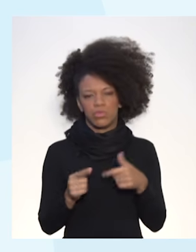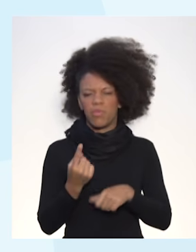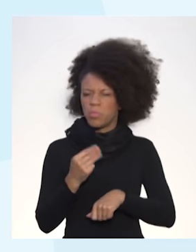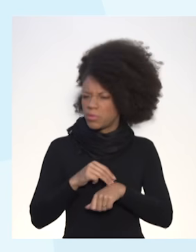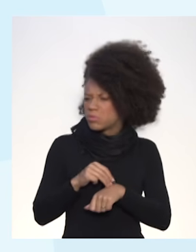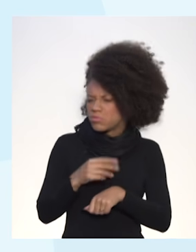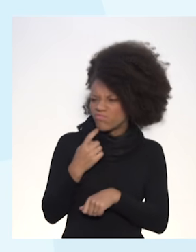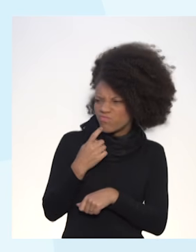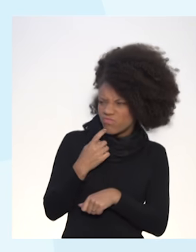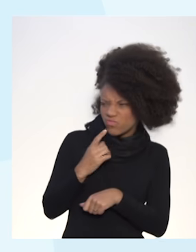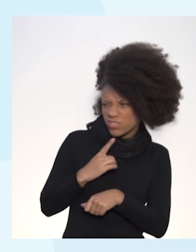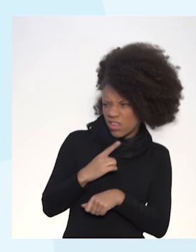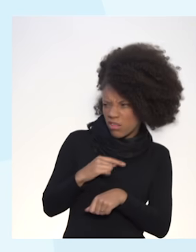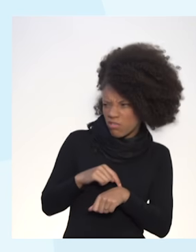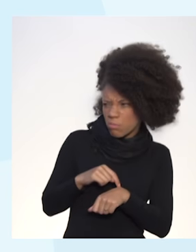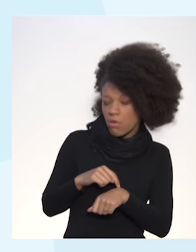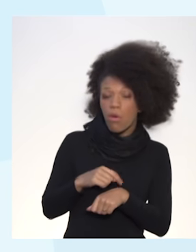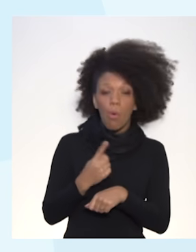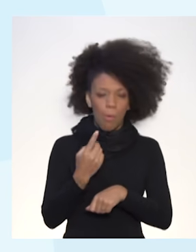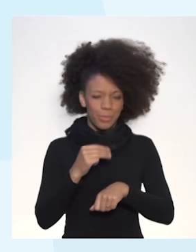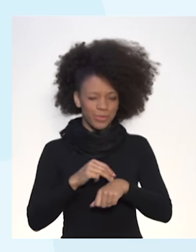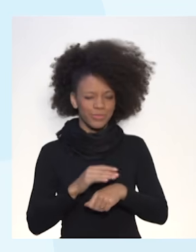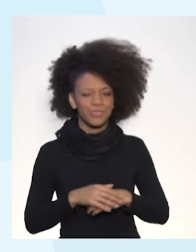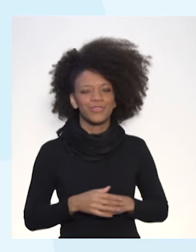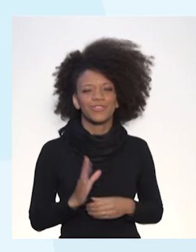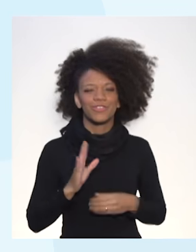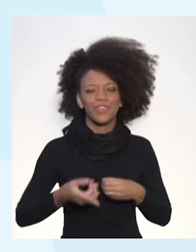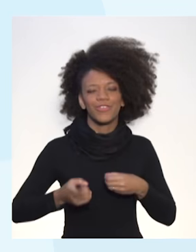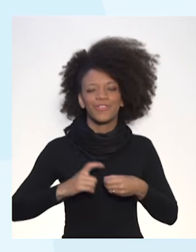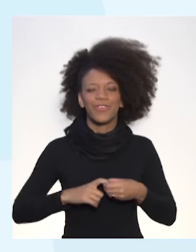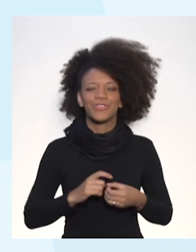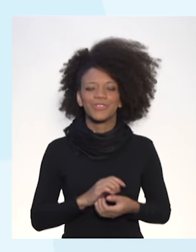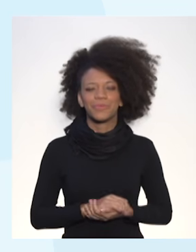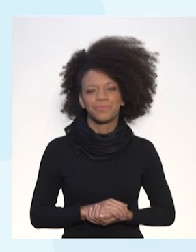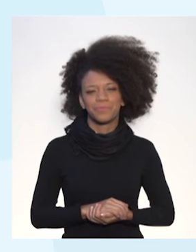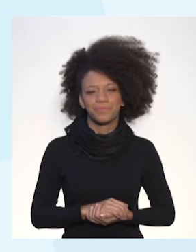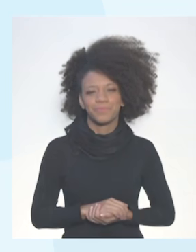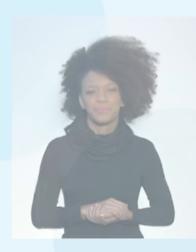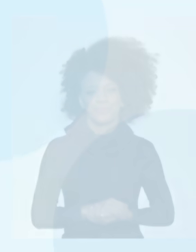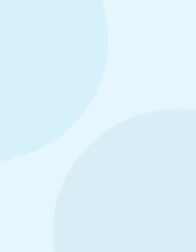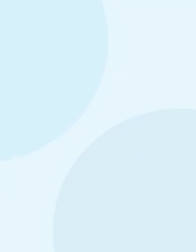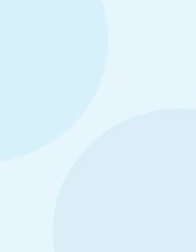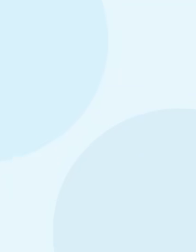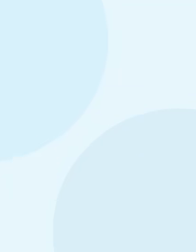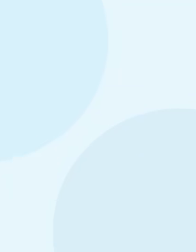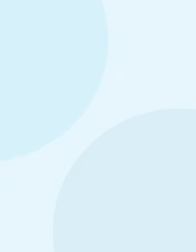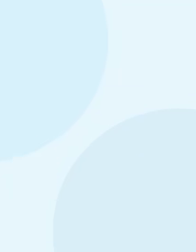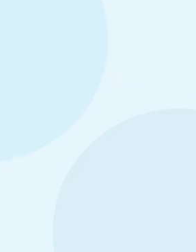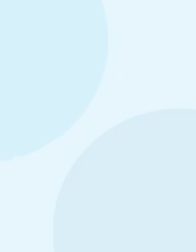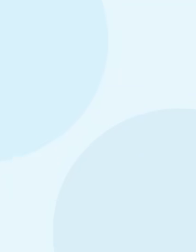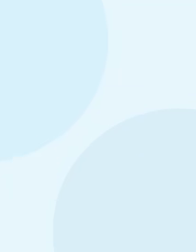minutinho, Osmar, será que dá tempo? Um minutinho? Dá tempo, sim. Um minutinho, vamos lá, a gente volta já já, em um minutinho.